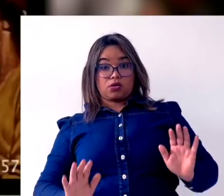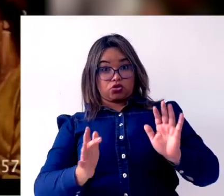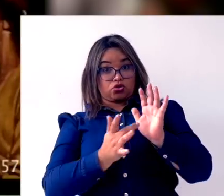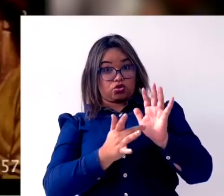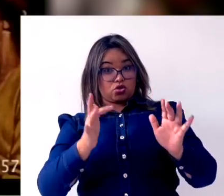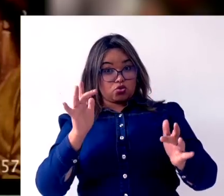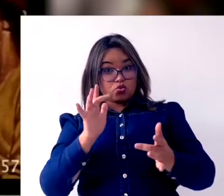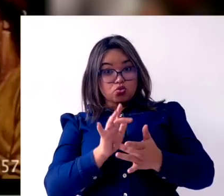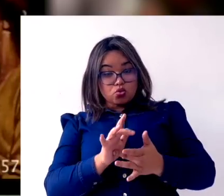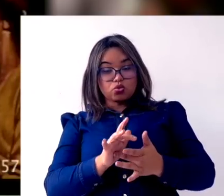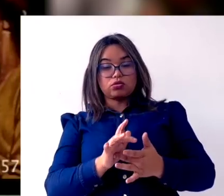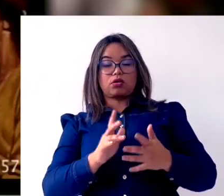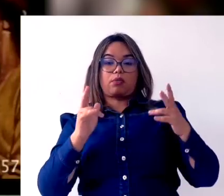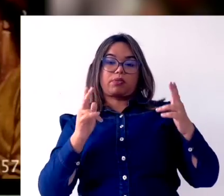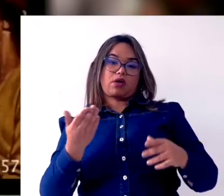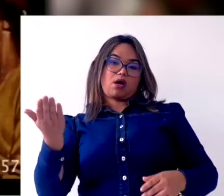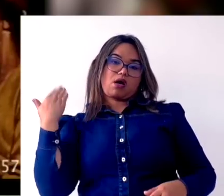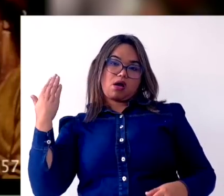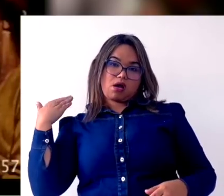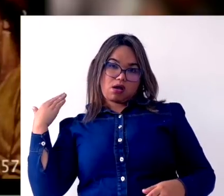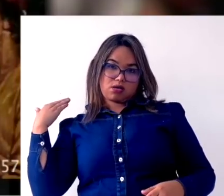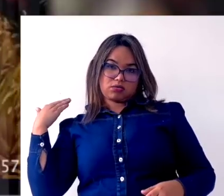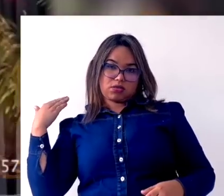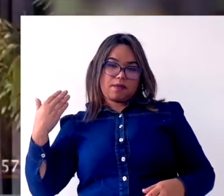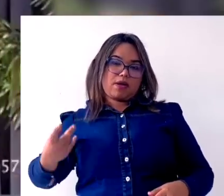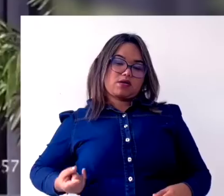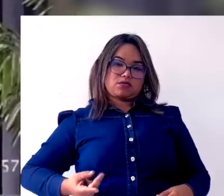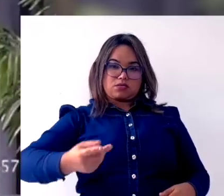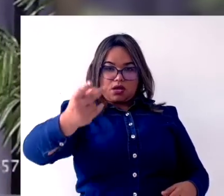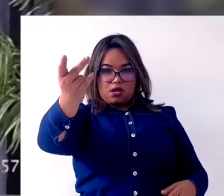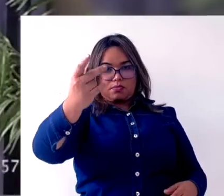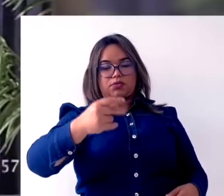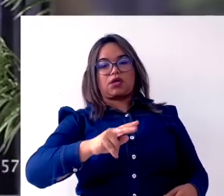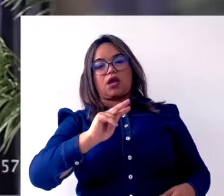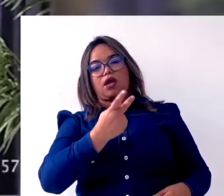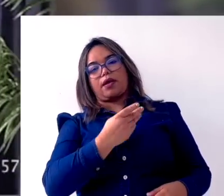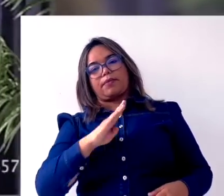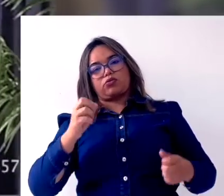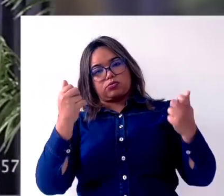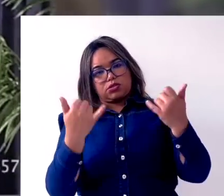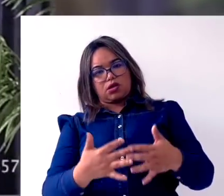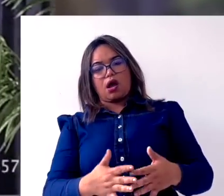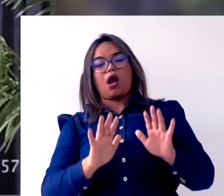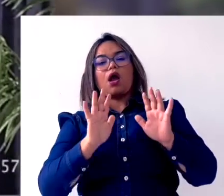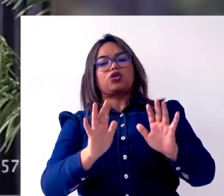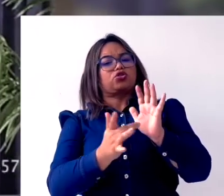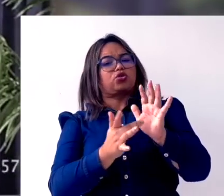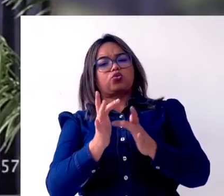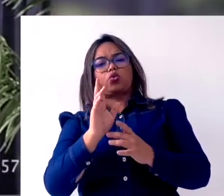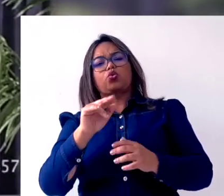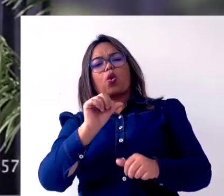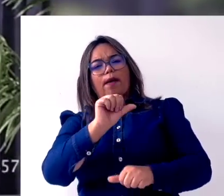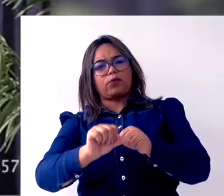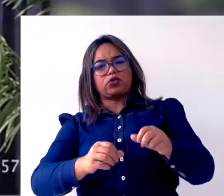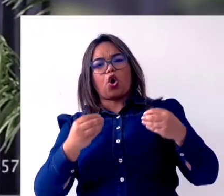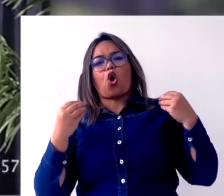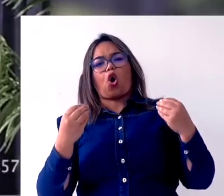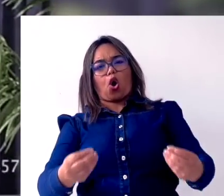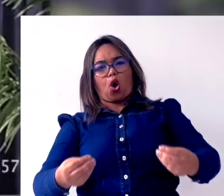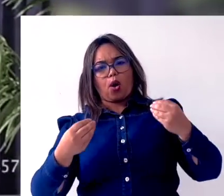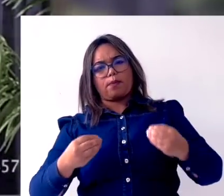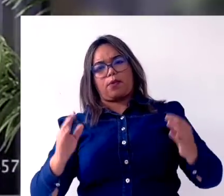Hebreus 13:8. Jesus não muda. Então como é que o Papa pode ter o direito de mudar a lei de Deus? O